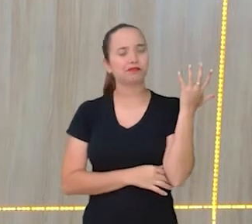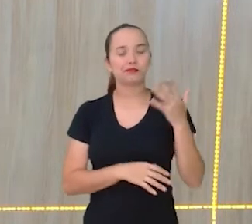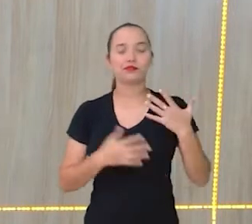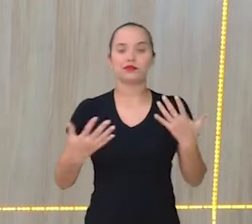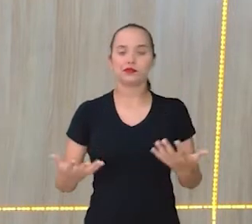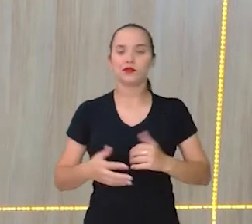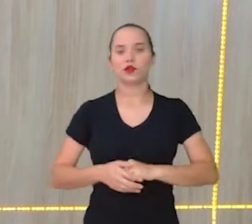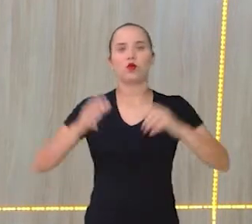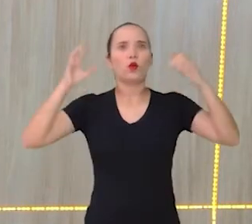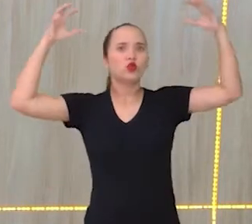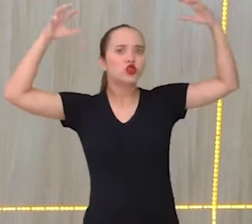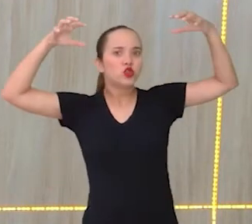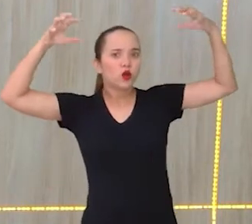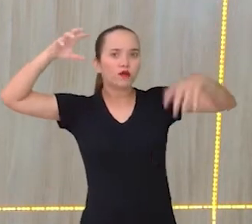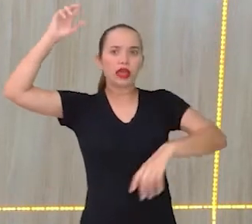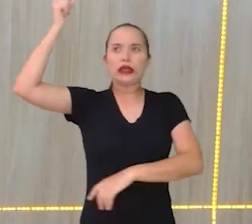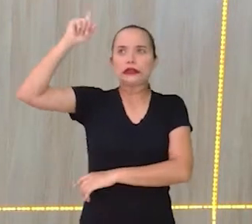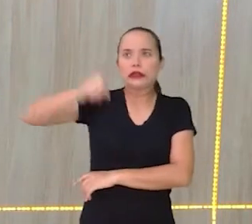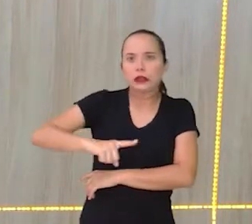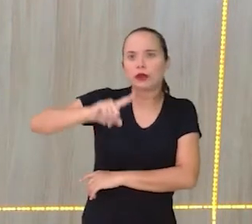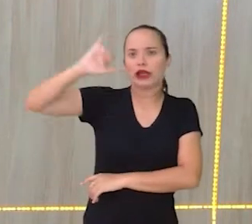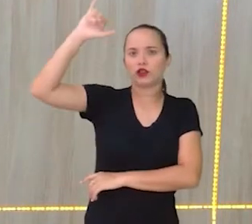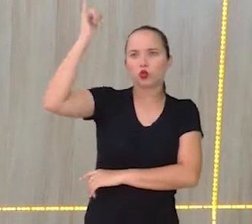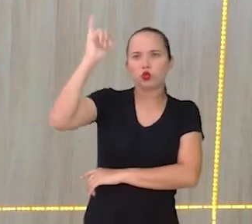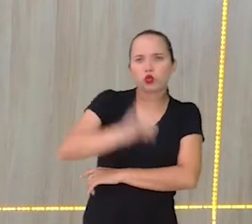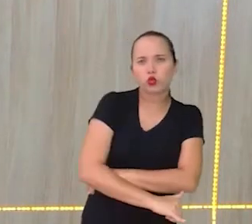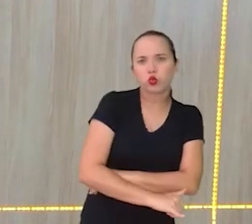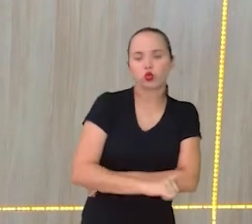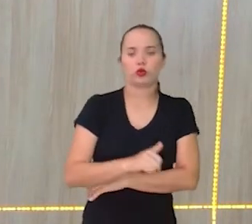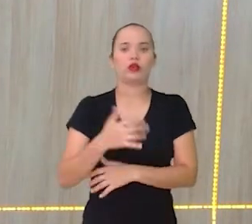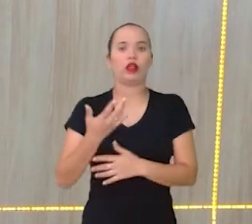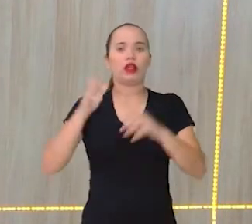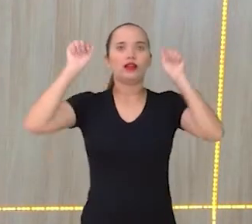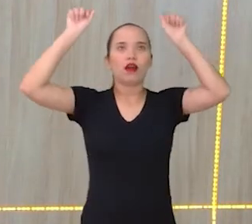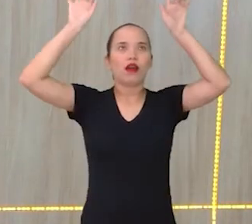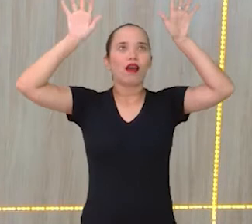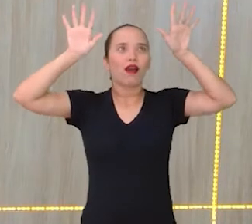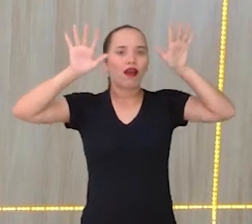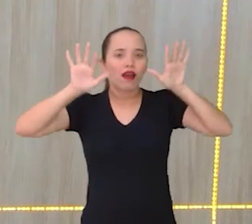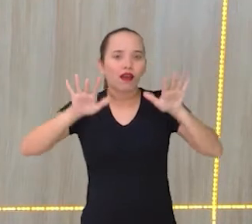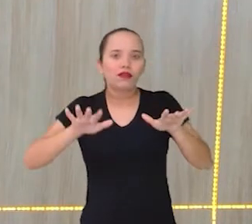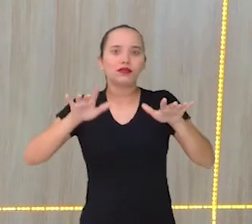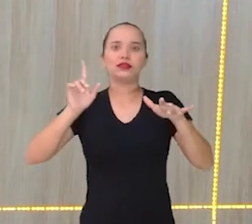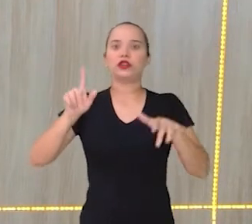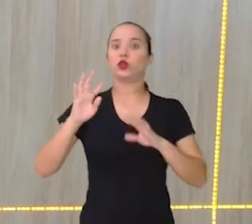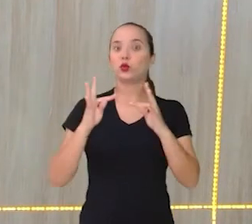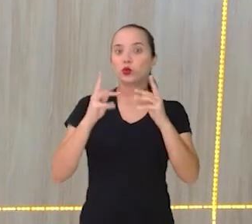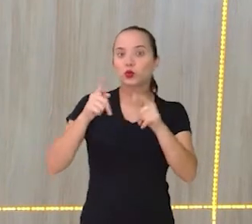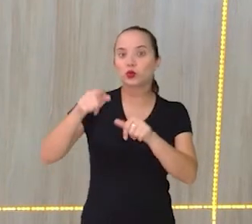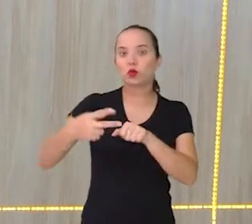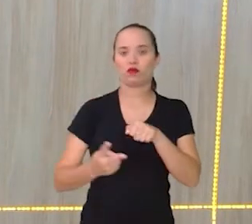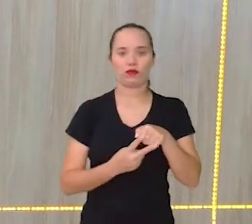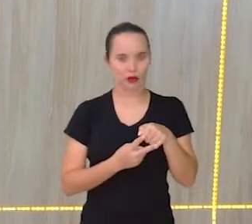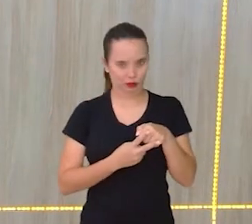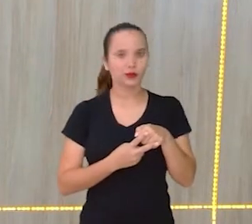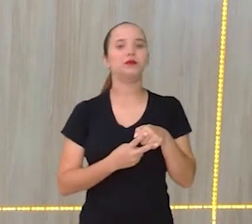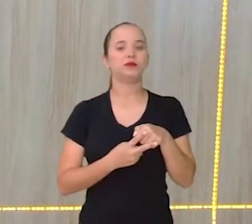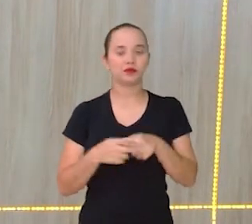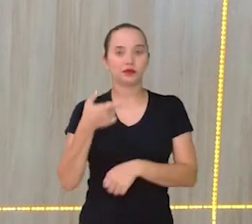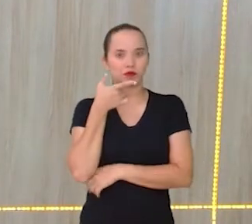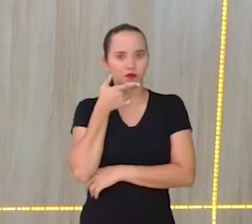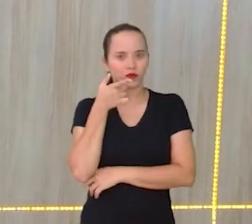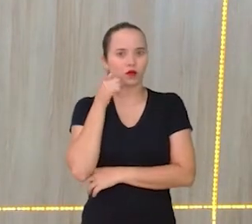Então, chover, relampejar, trovejar, nevar, são verbos, tá?